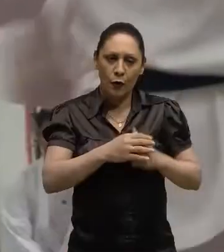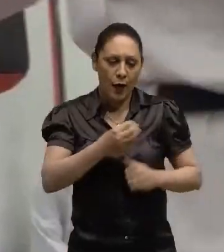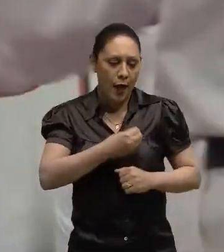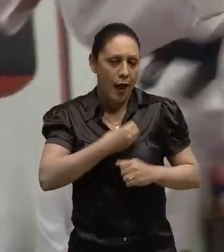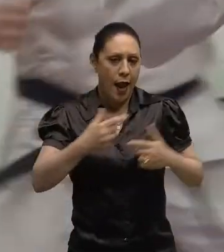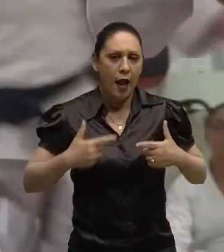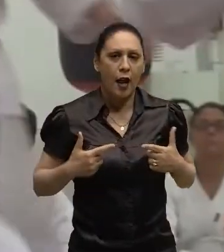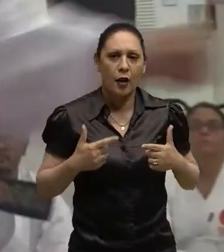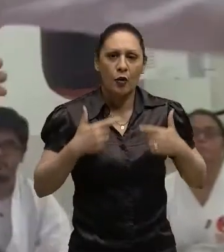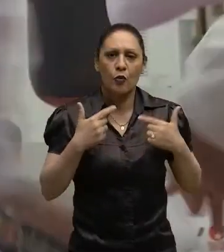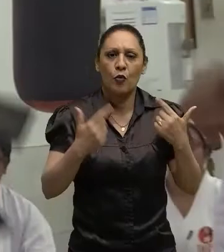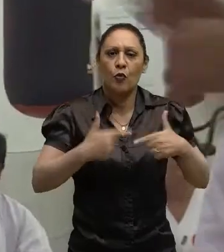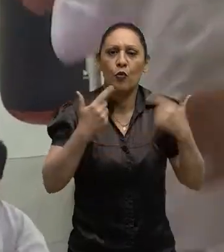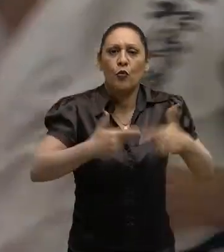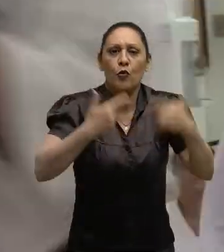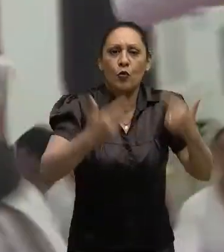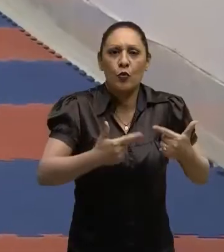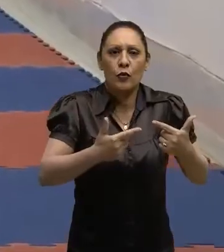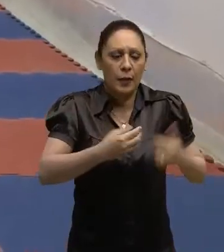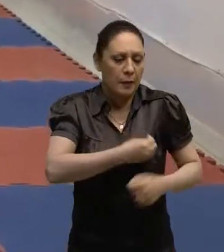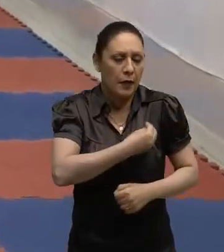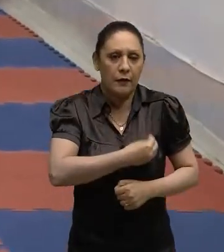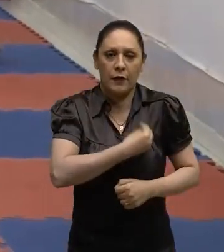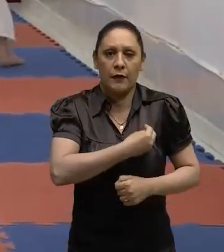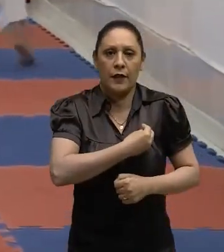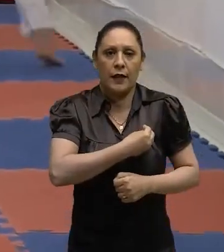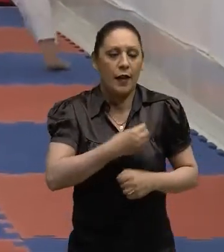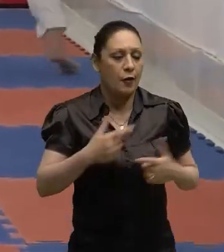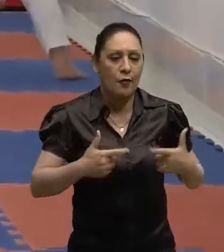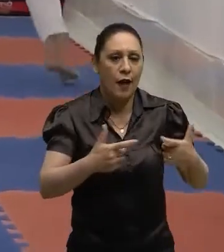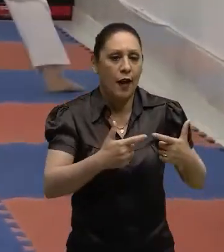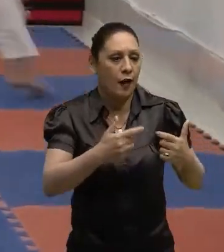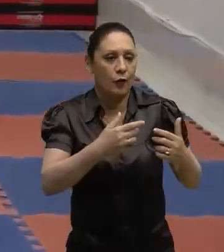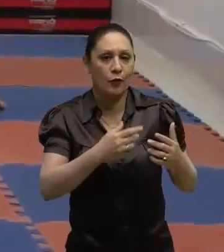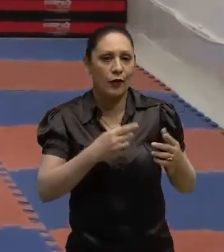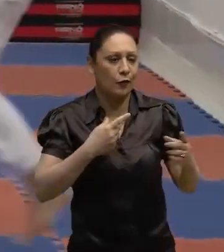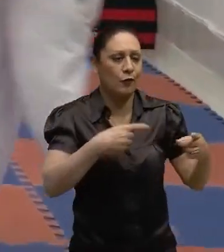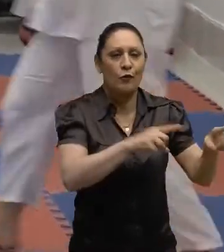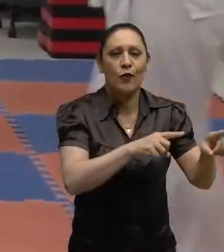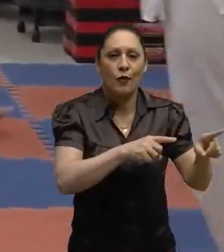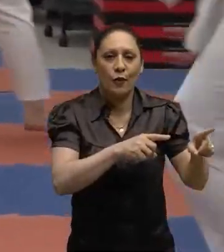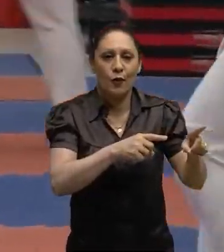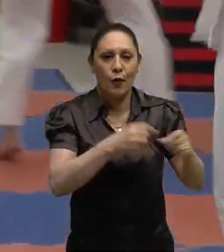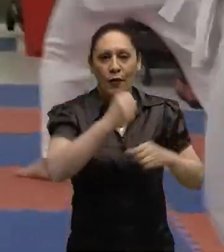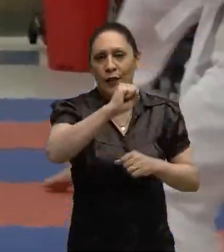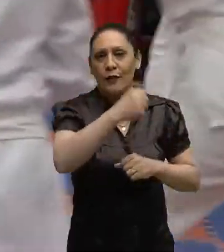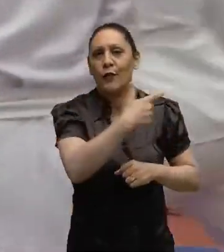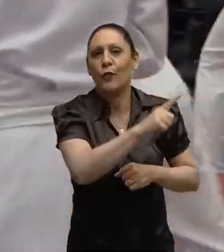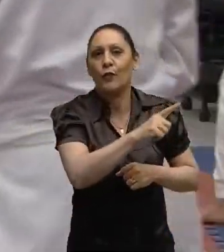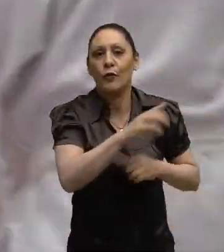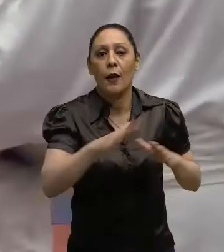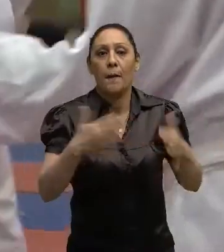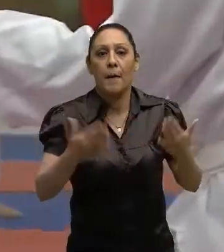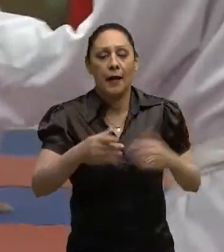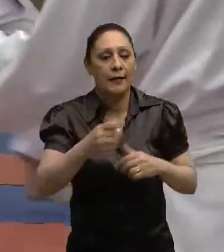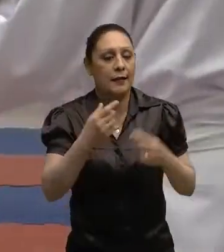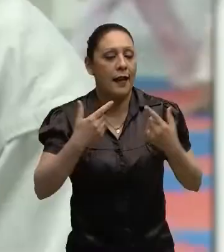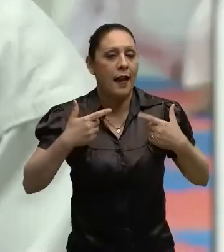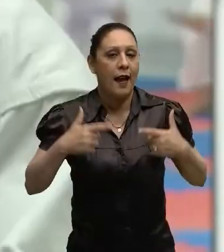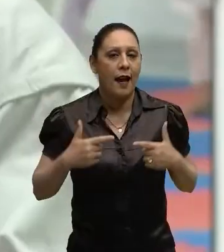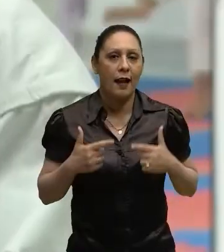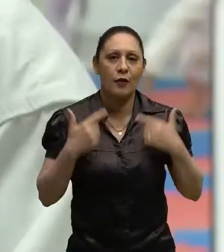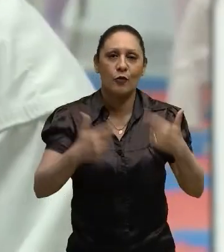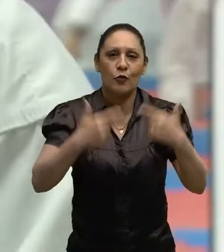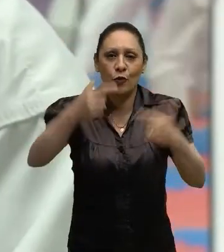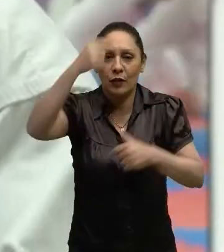sobrevivência, pelo existir. Não é a luta contra o outro ou a favor do outro. É a luta da consciência.